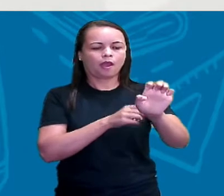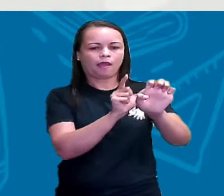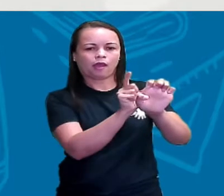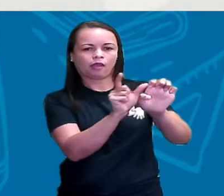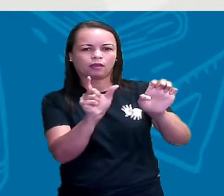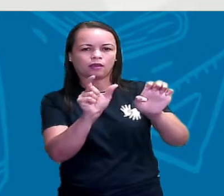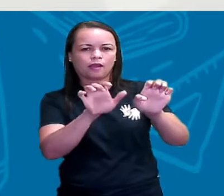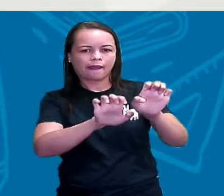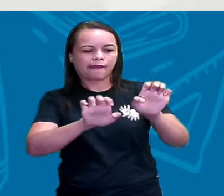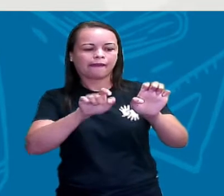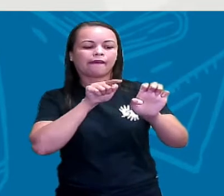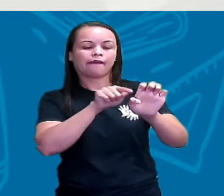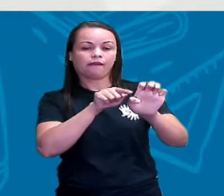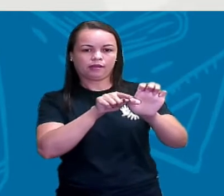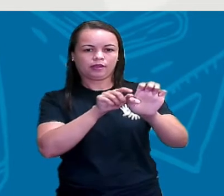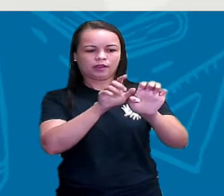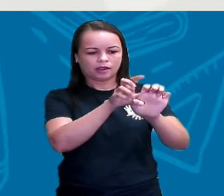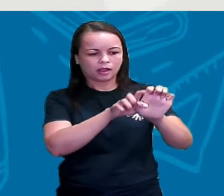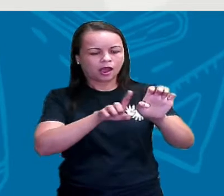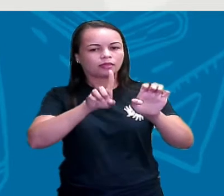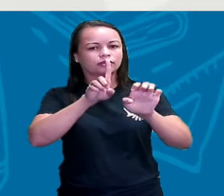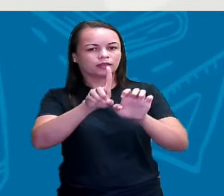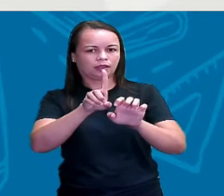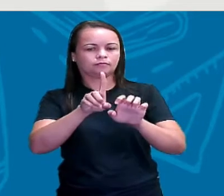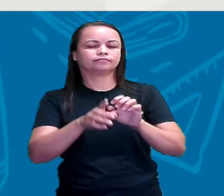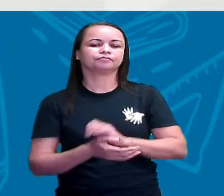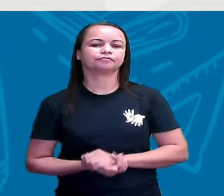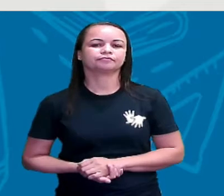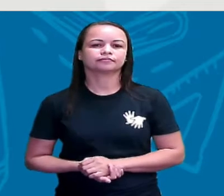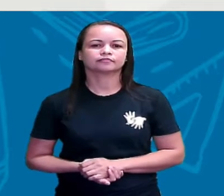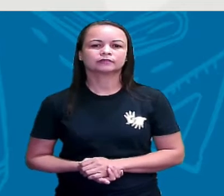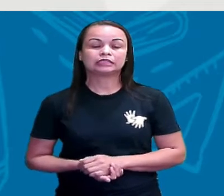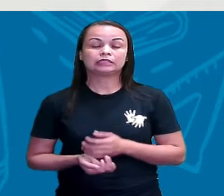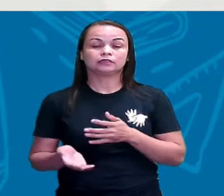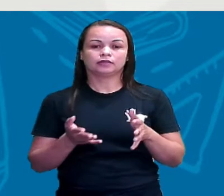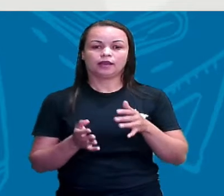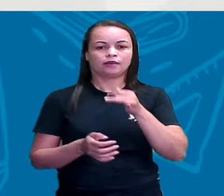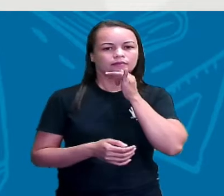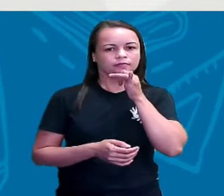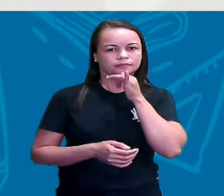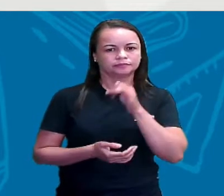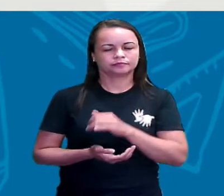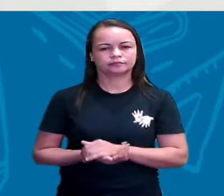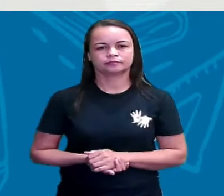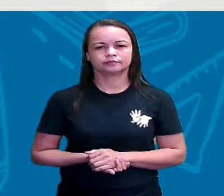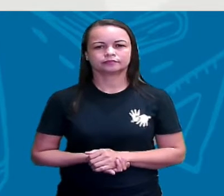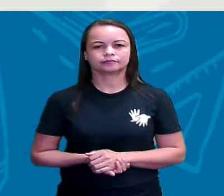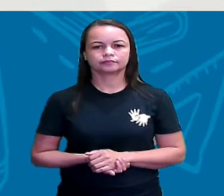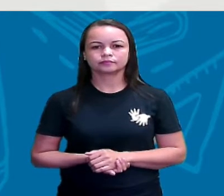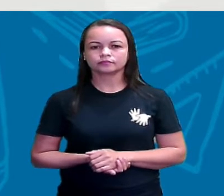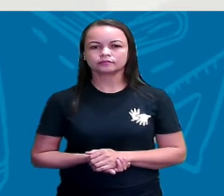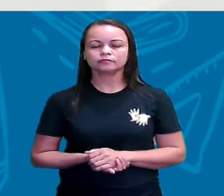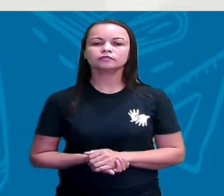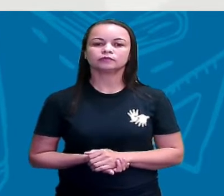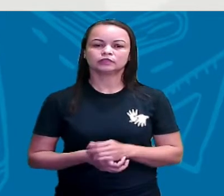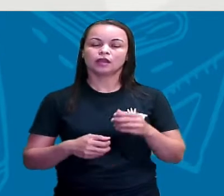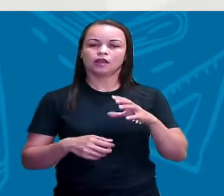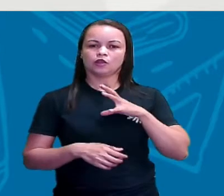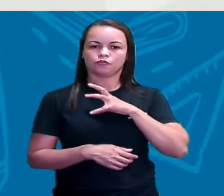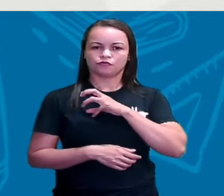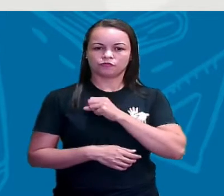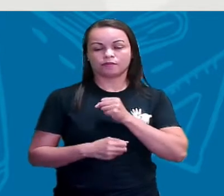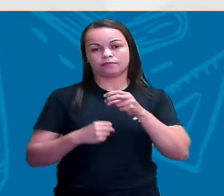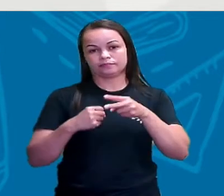regular, terminou com a letrinha E, acrescenta-se a letra D. E aí temos um exemplo. To love, que é o verbo amar,